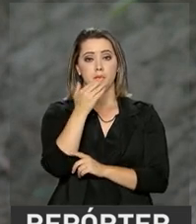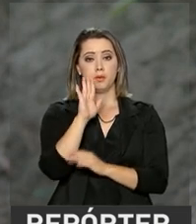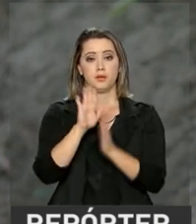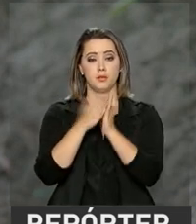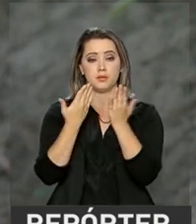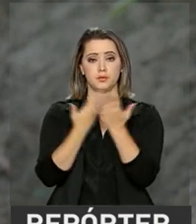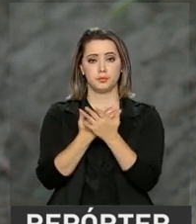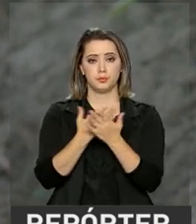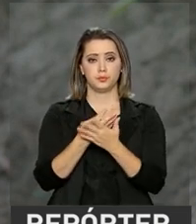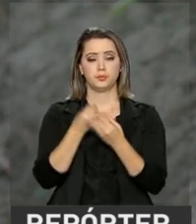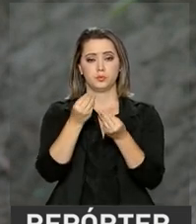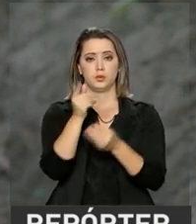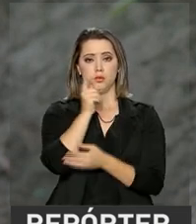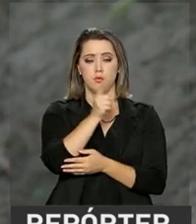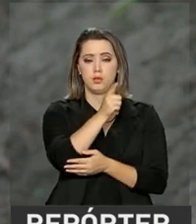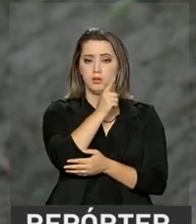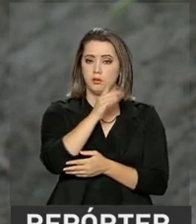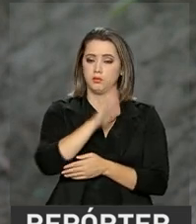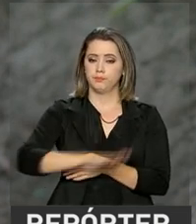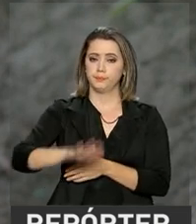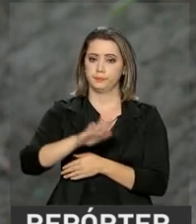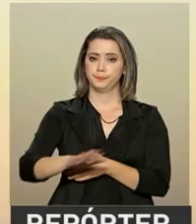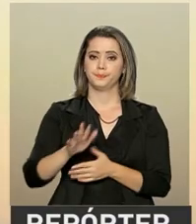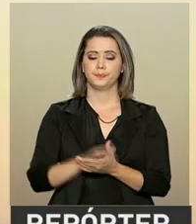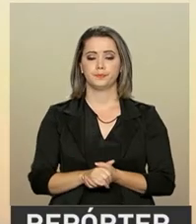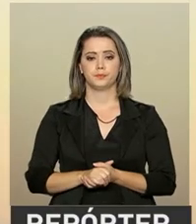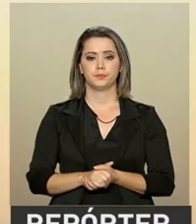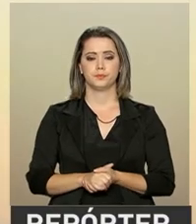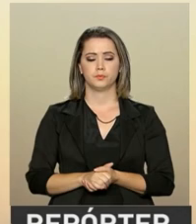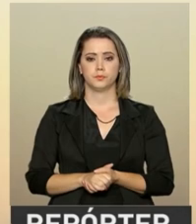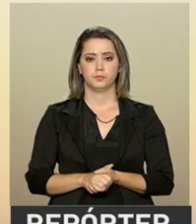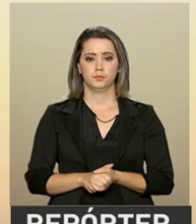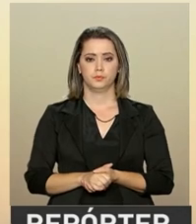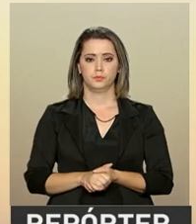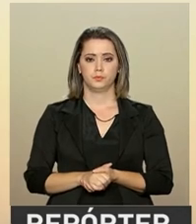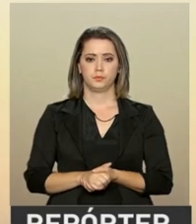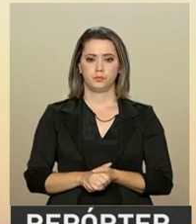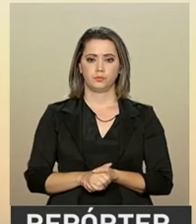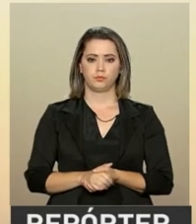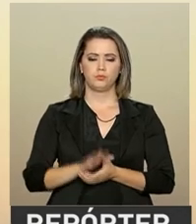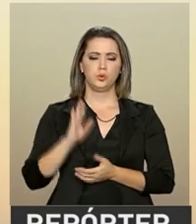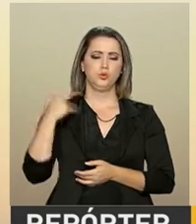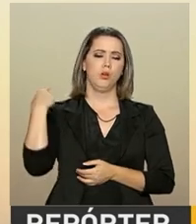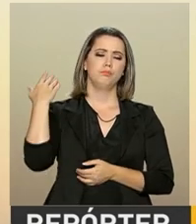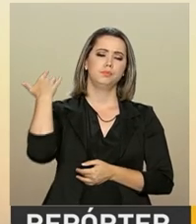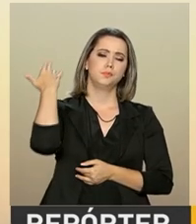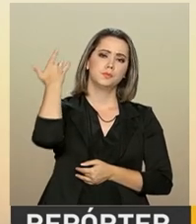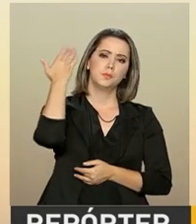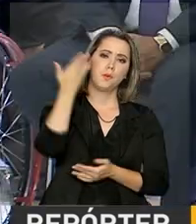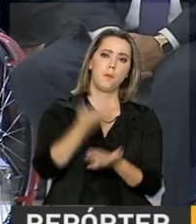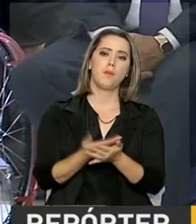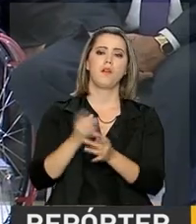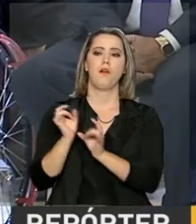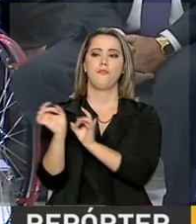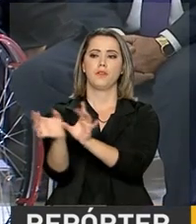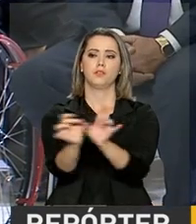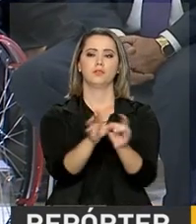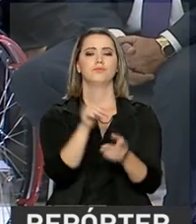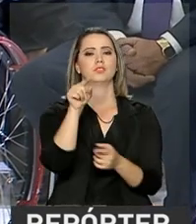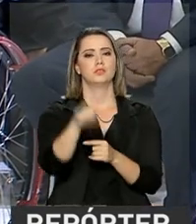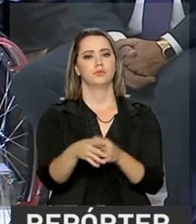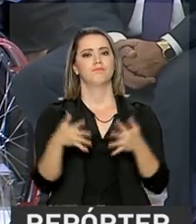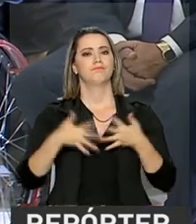garante a merenda das Crianças em escolas públicas historicamente a comercialização representa um grande entrave ao